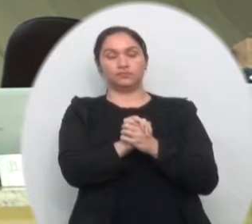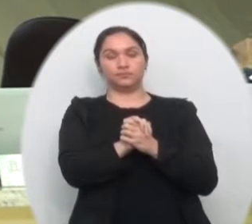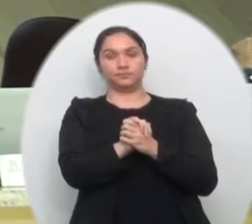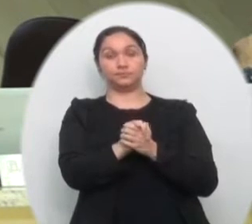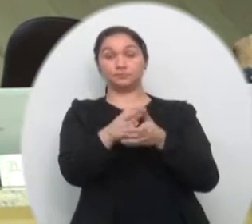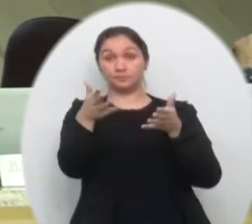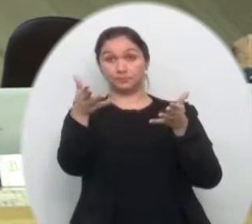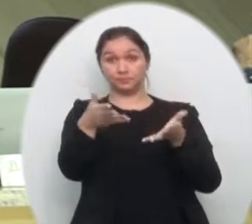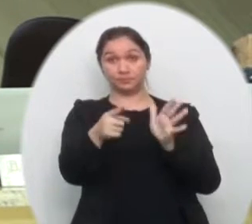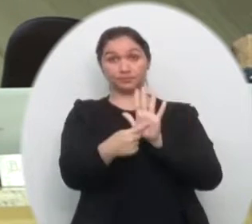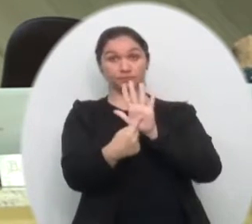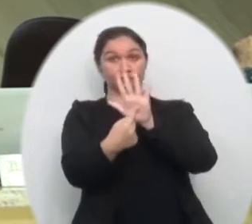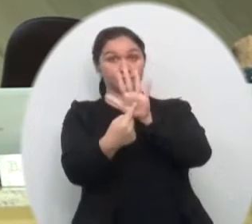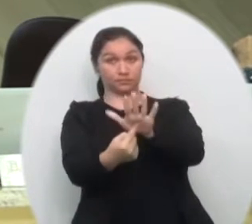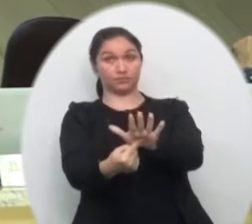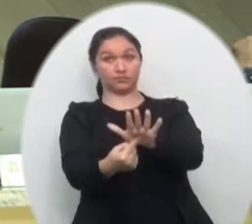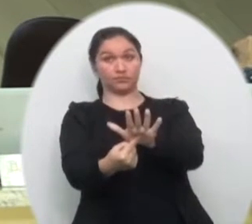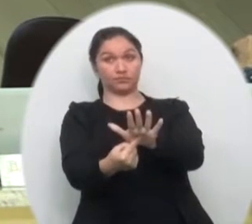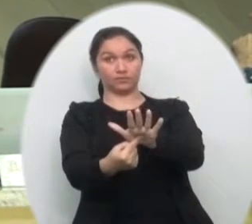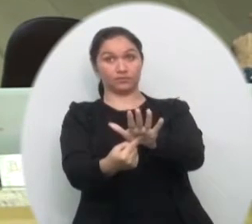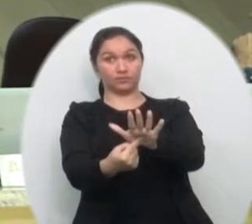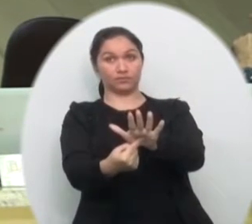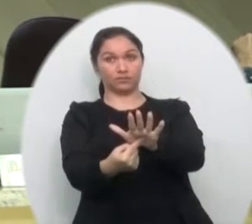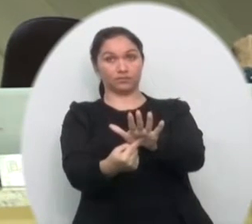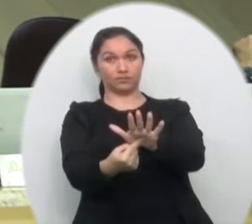E aqui é o prazo que a Fátima deu, ó.